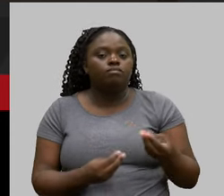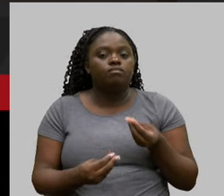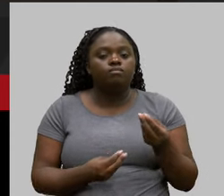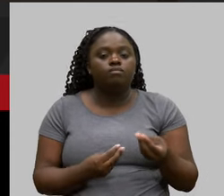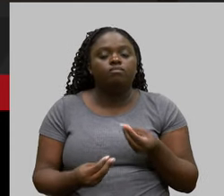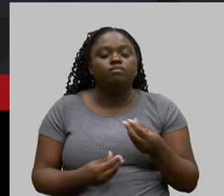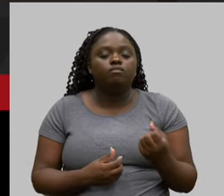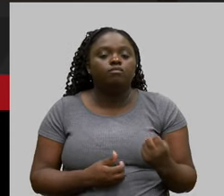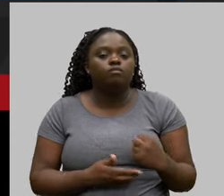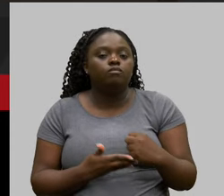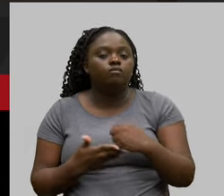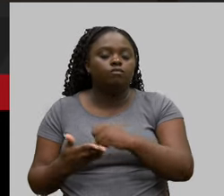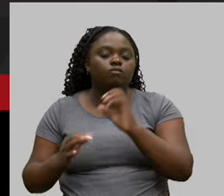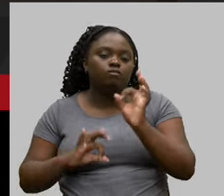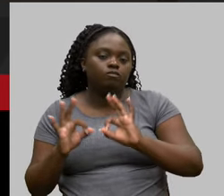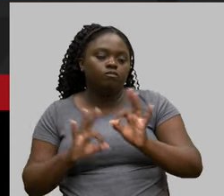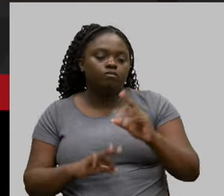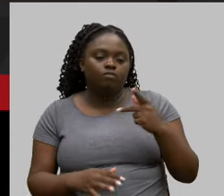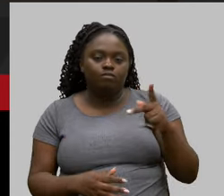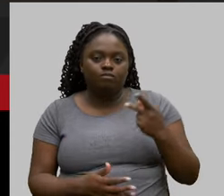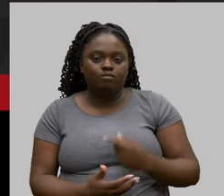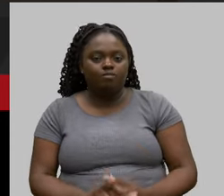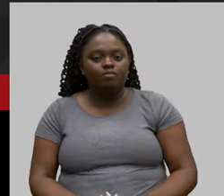respectivo plano pode